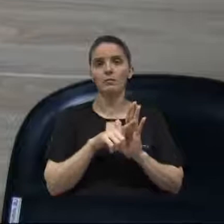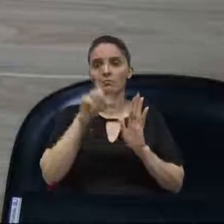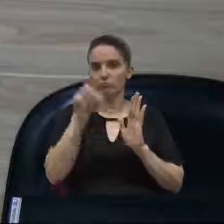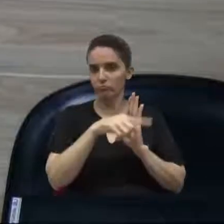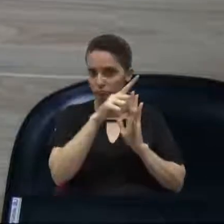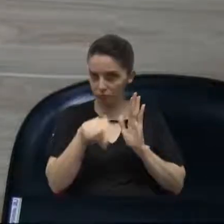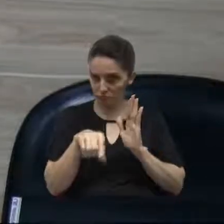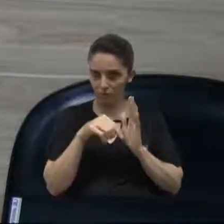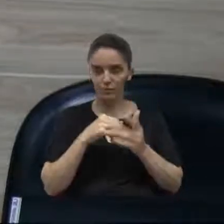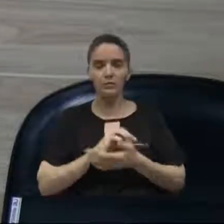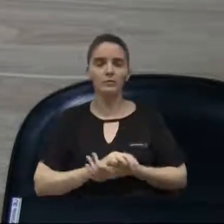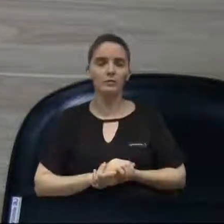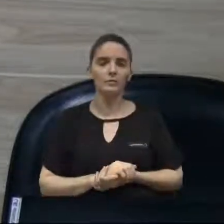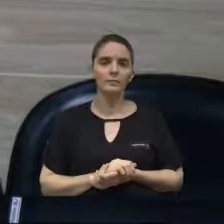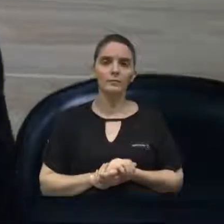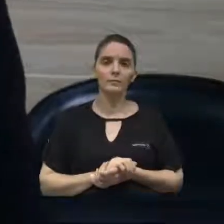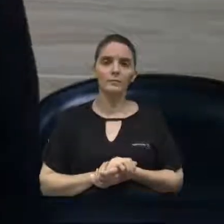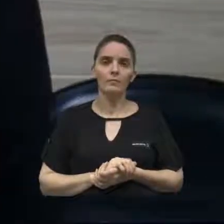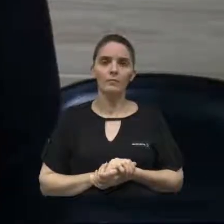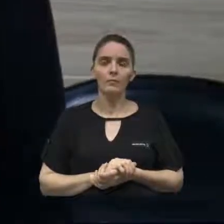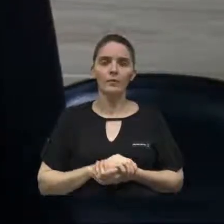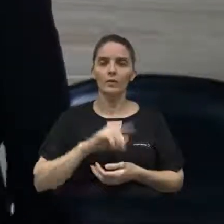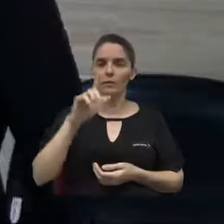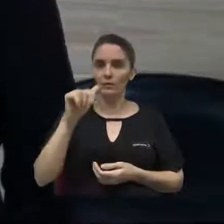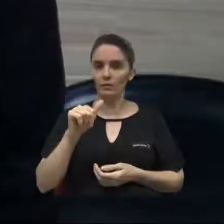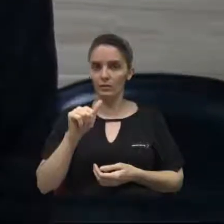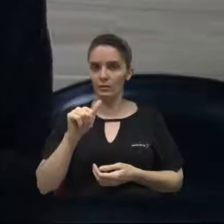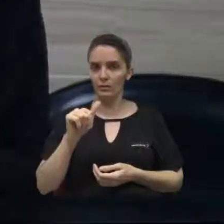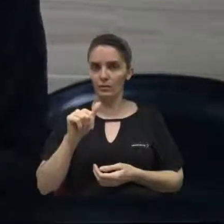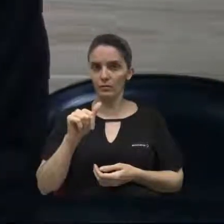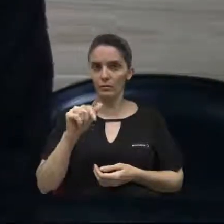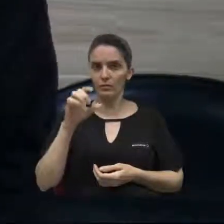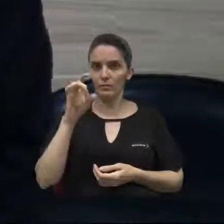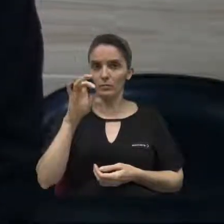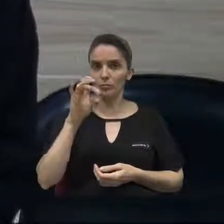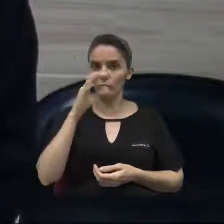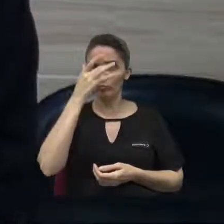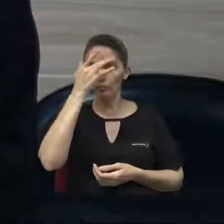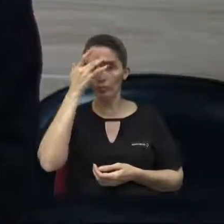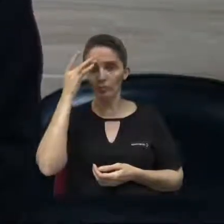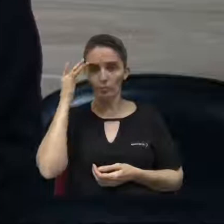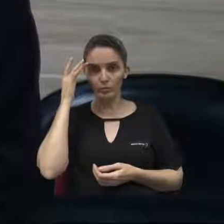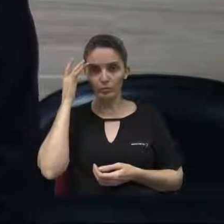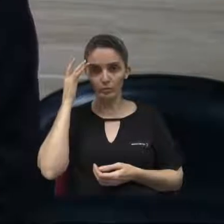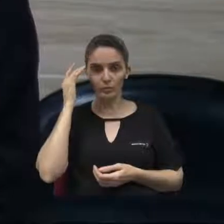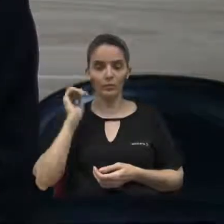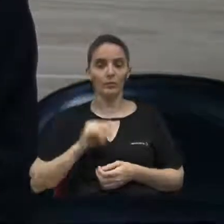e deixa somente obrigatório para quem trabalhar, estudar e casar.